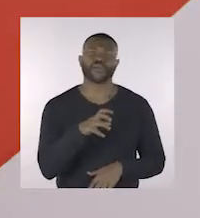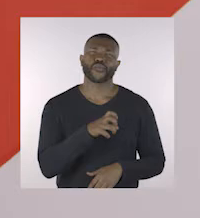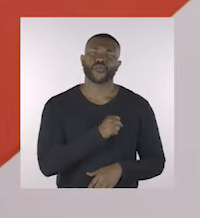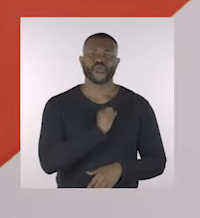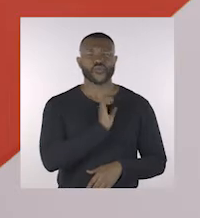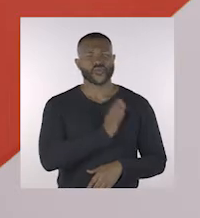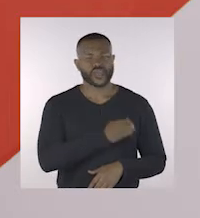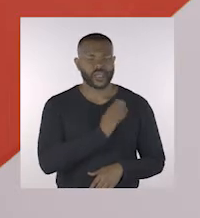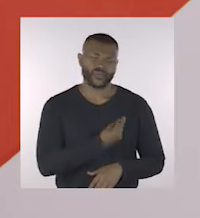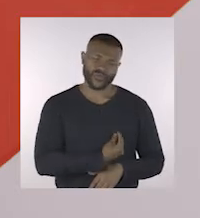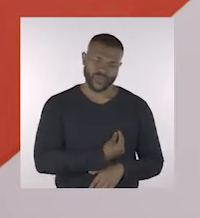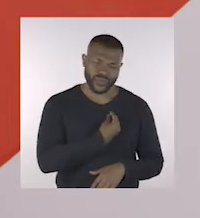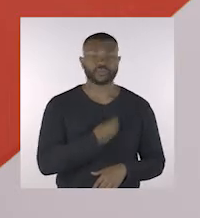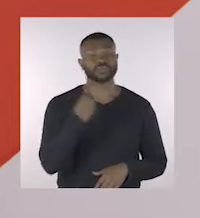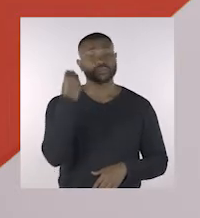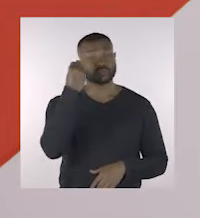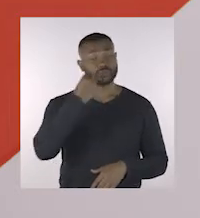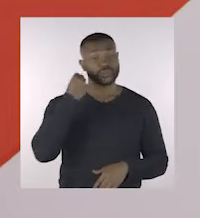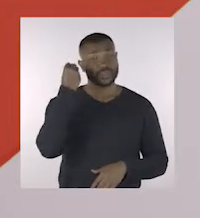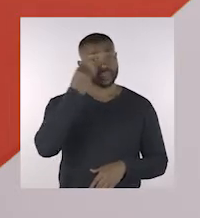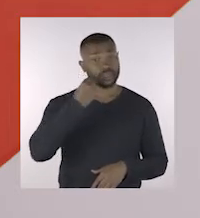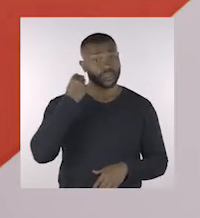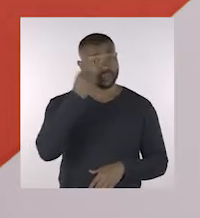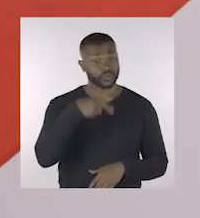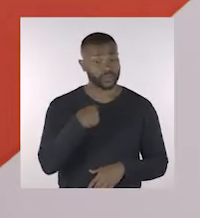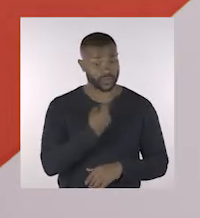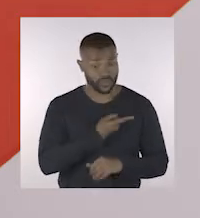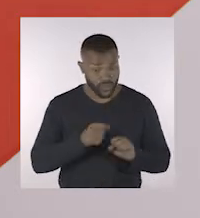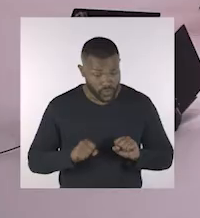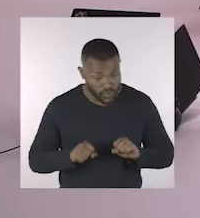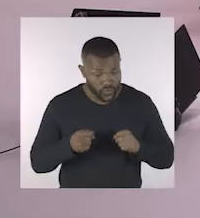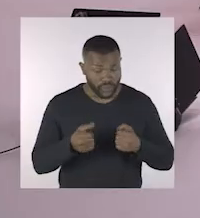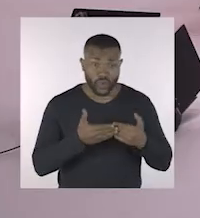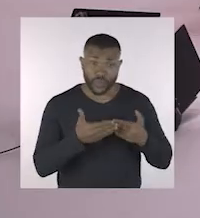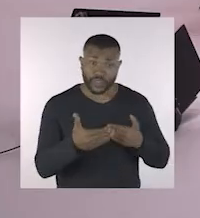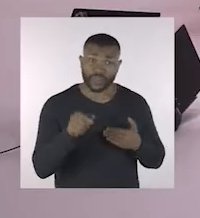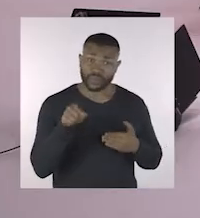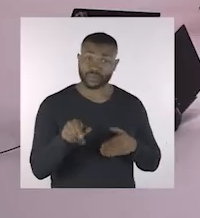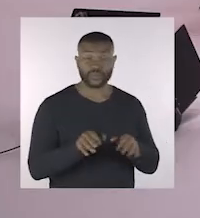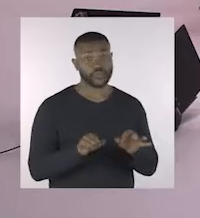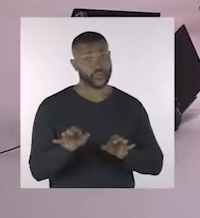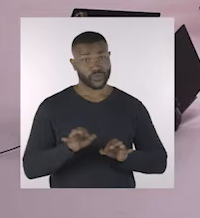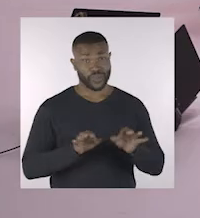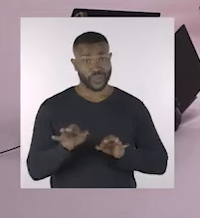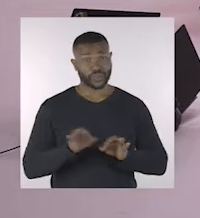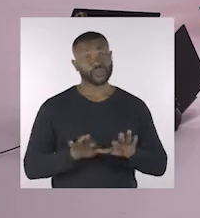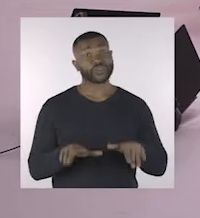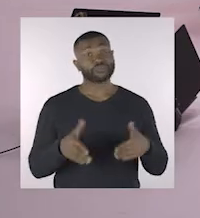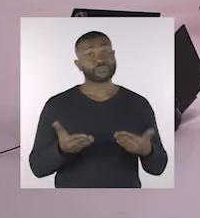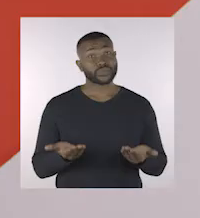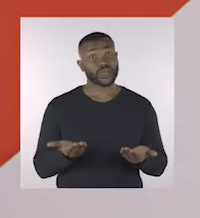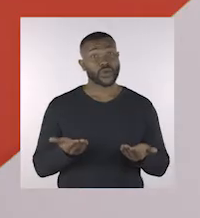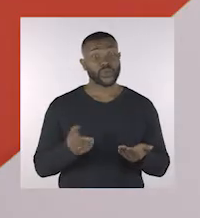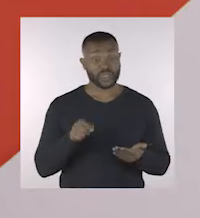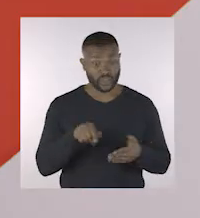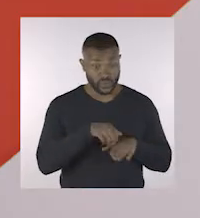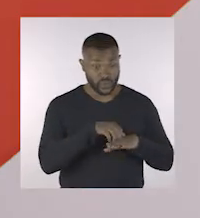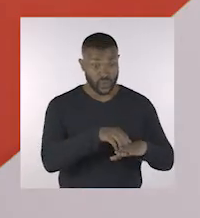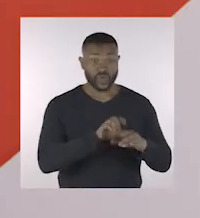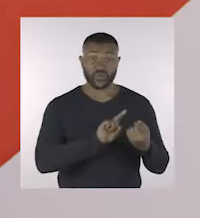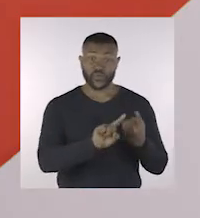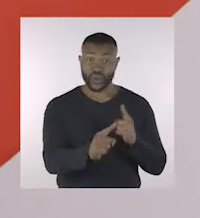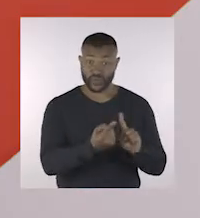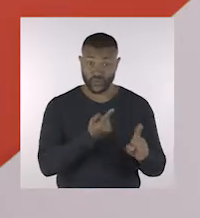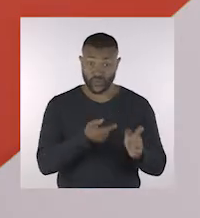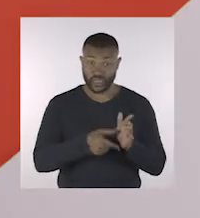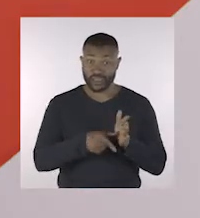amor tem muito o coração tem muita vida tem muita vivência quando a gente se dedica a implantar esses projetos e então isso não vai e